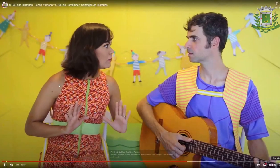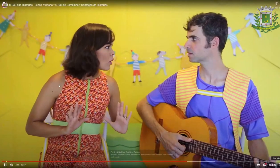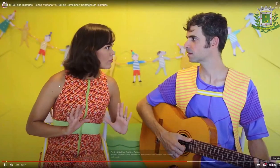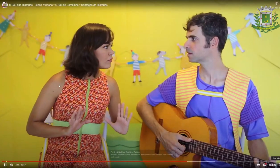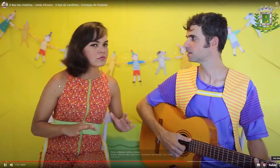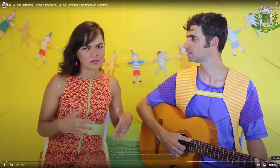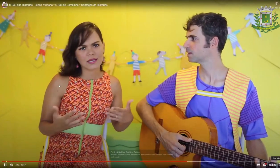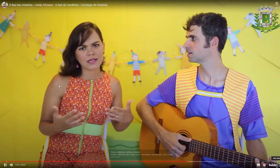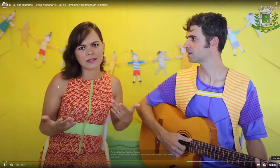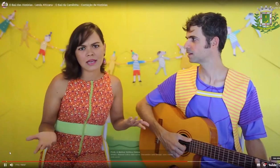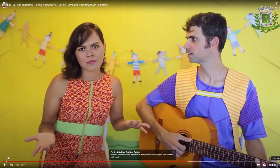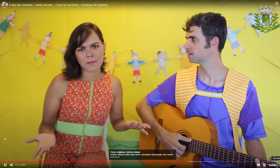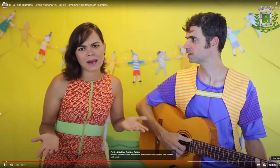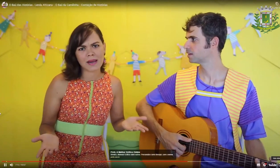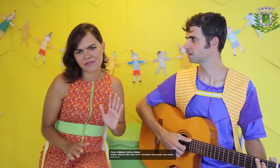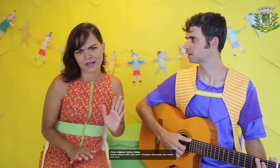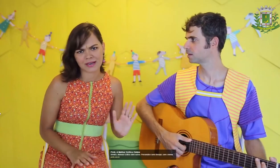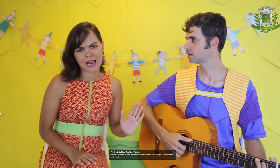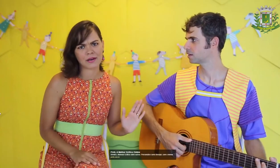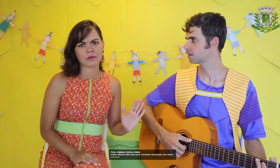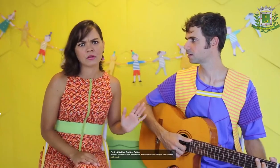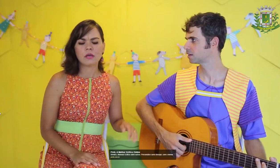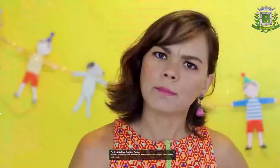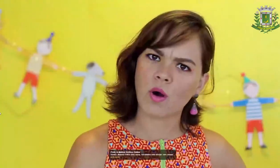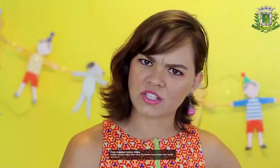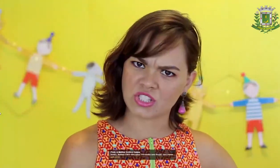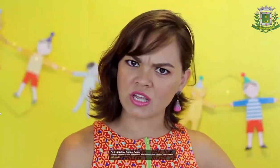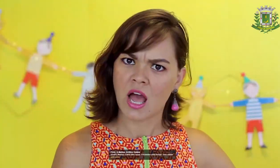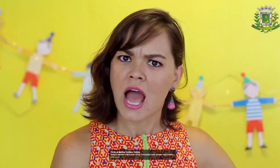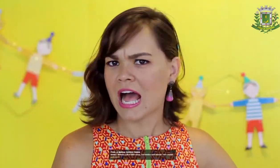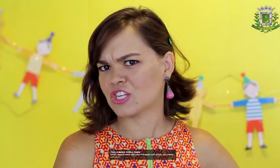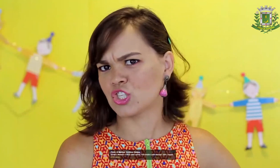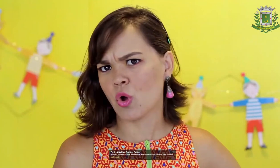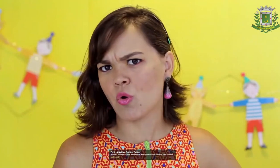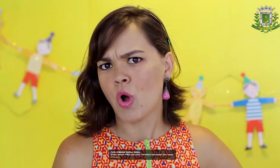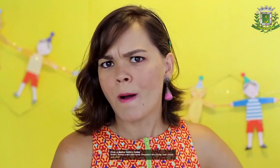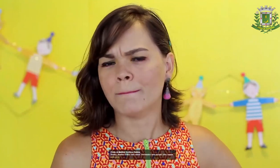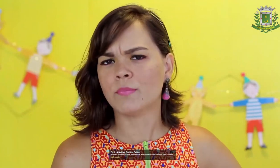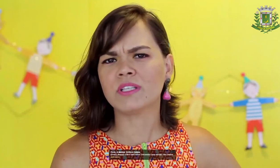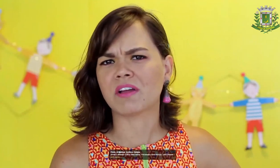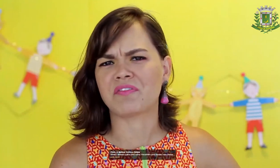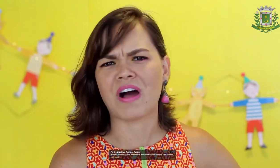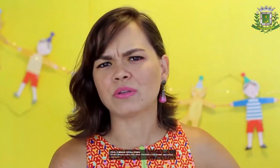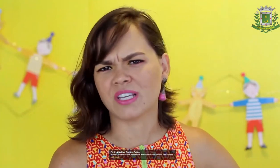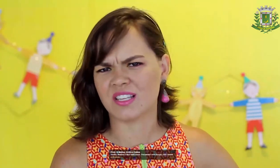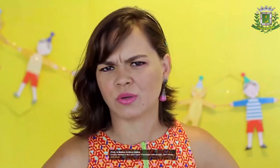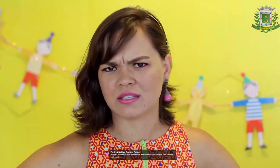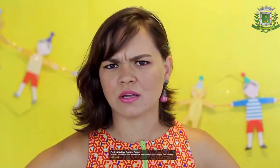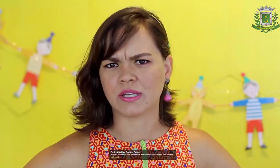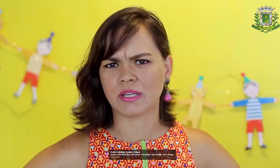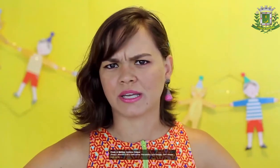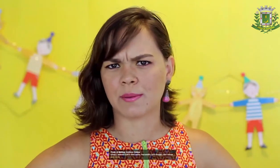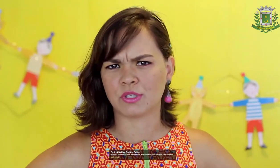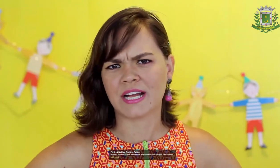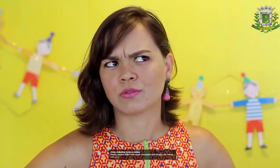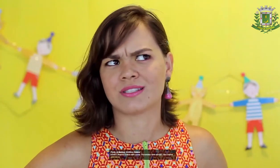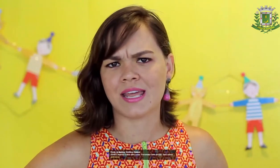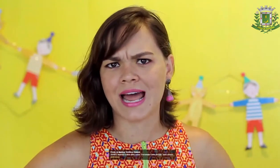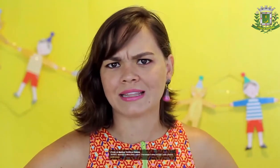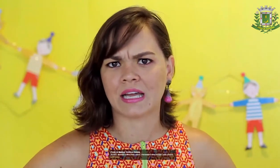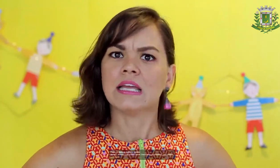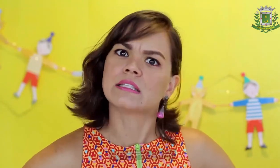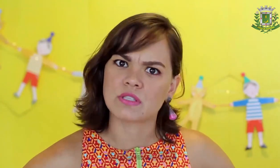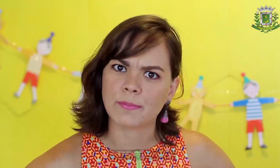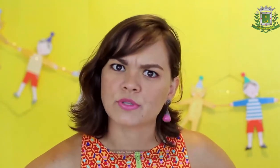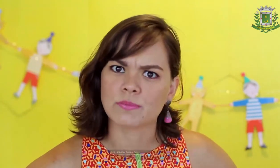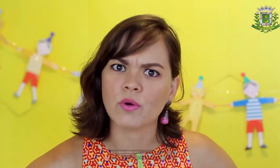parada, imóvel, sem dar nenhuma palavra, claro. Moatia achou muita falta de educação daquela boneca não dizer